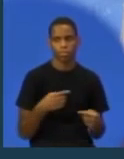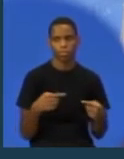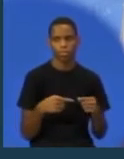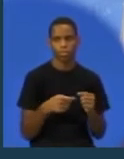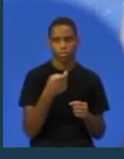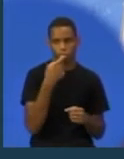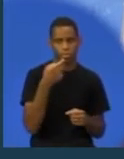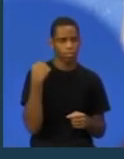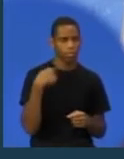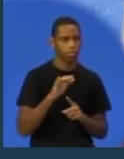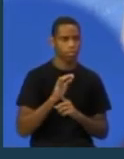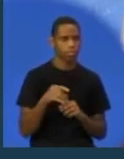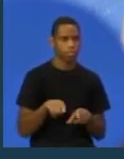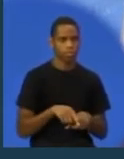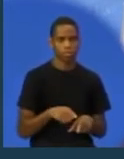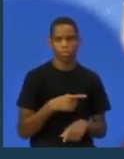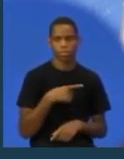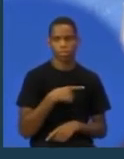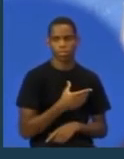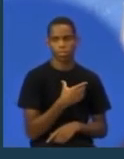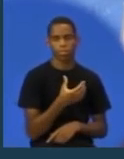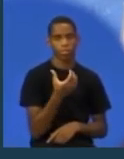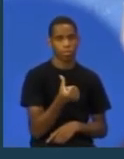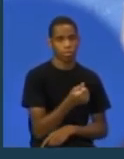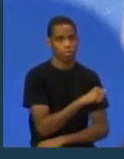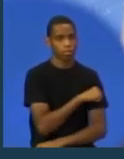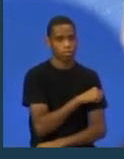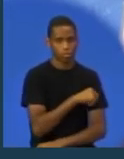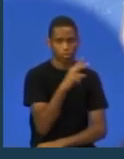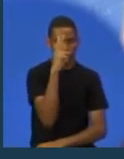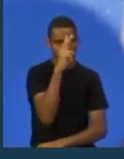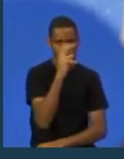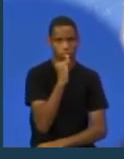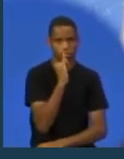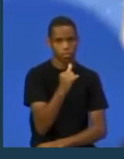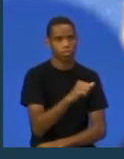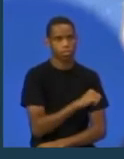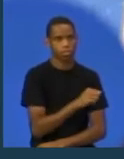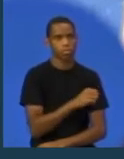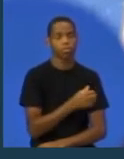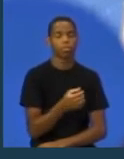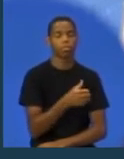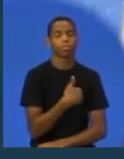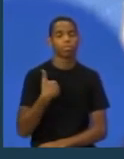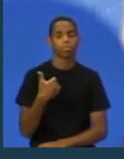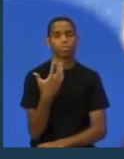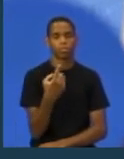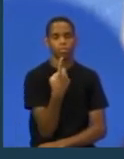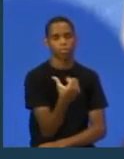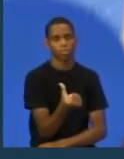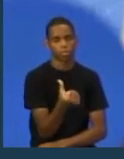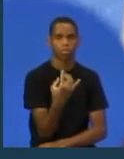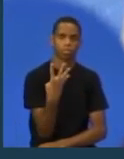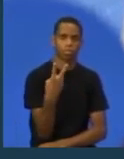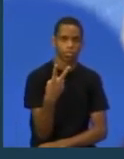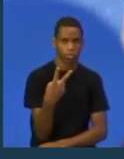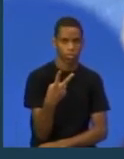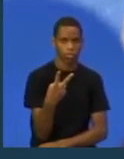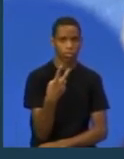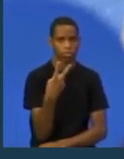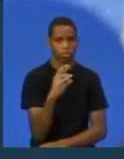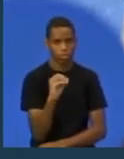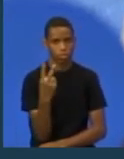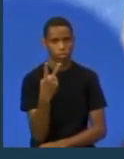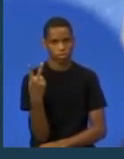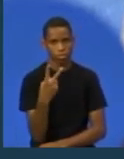exercício anterior. Então, lá nós tínhamos 6 alunos, você lembra? Com as seguintes idades: 16, 42,